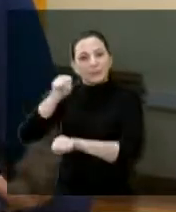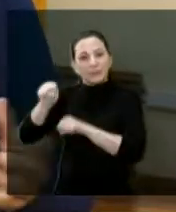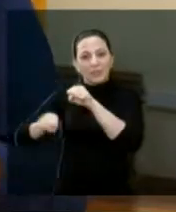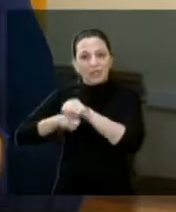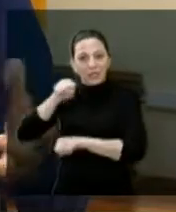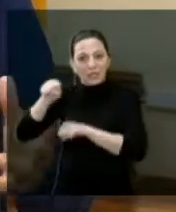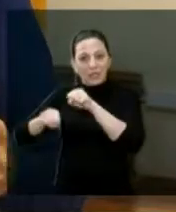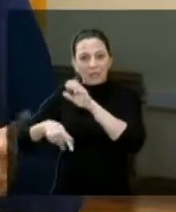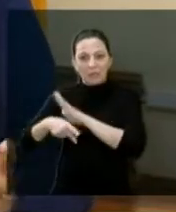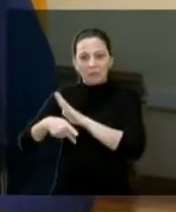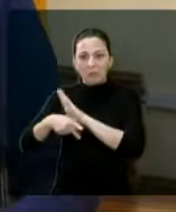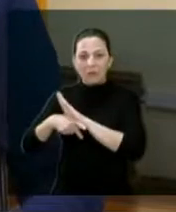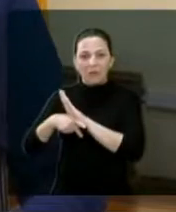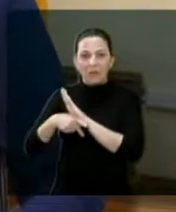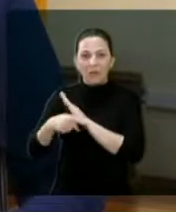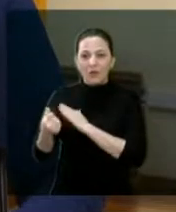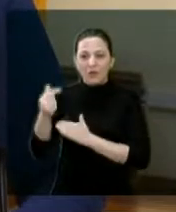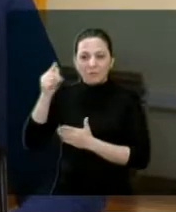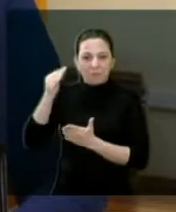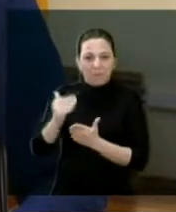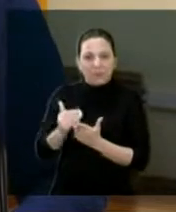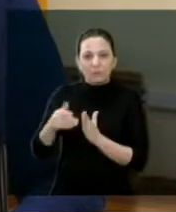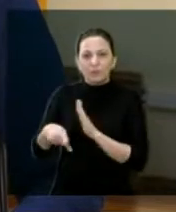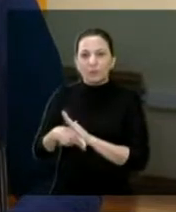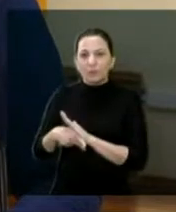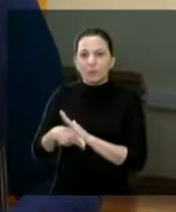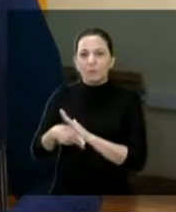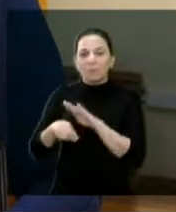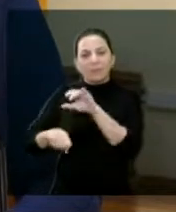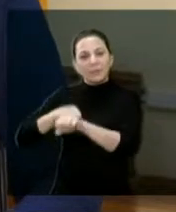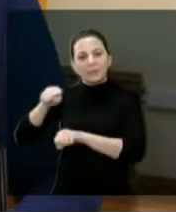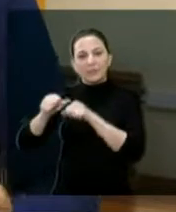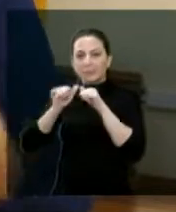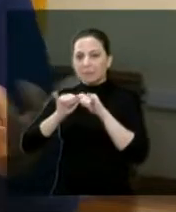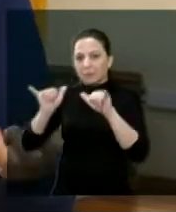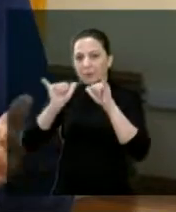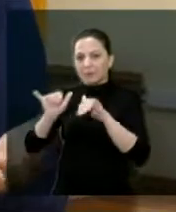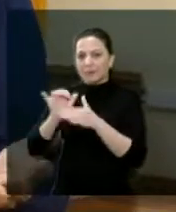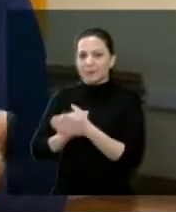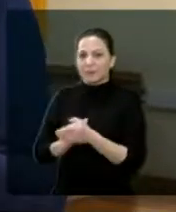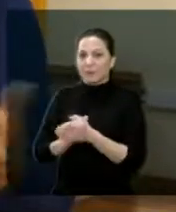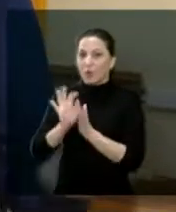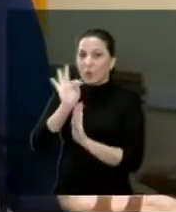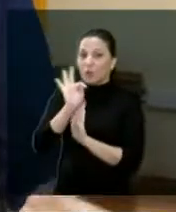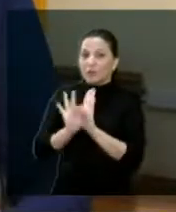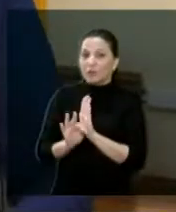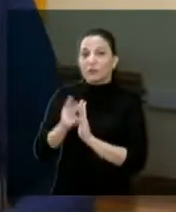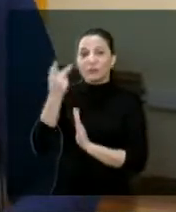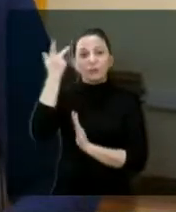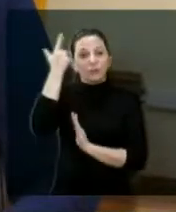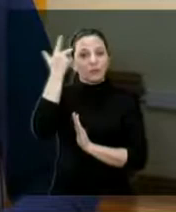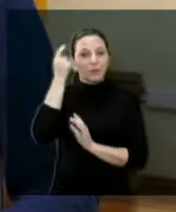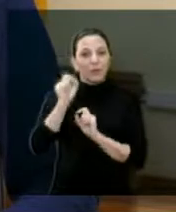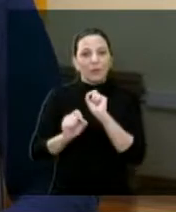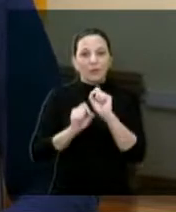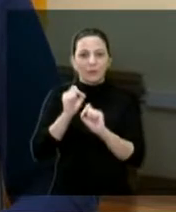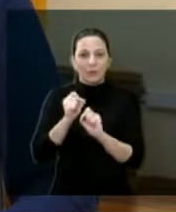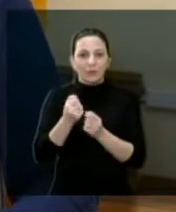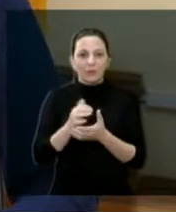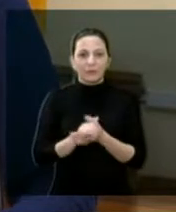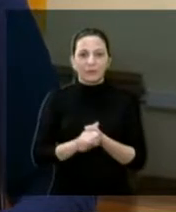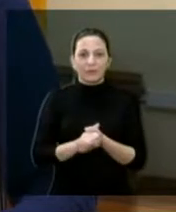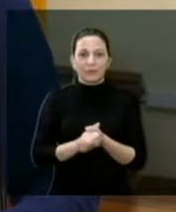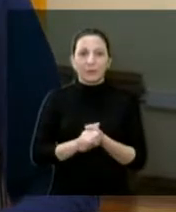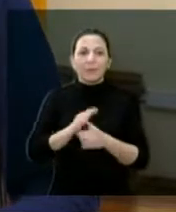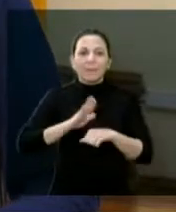bicicletas que tinha chegado na época, acho que era Monarch. Para fazer um texto normal, era comum. Ia ser mais um. Ia